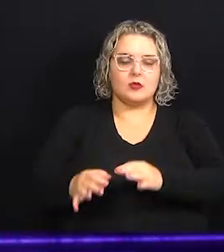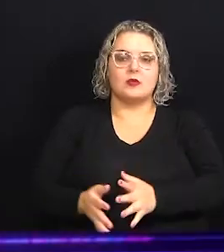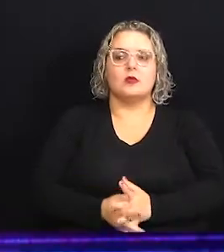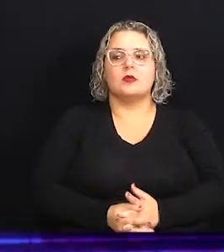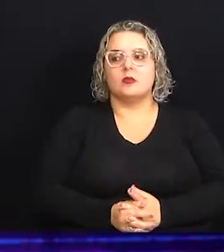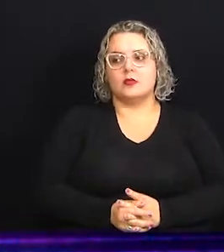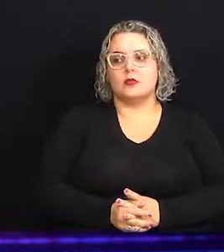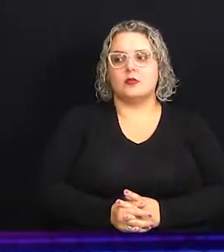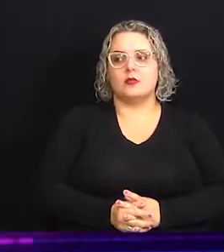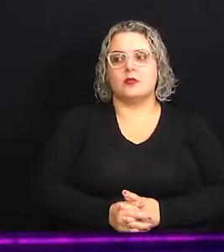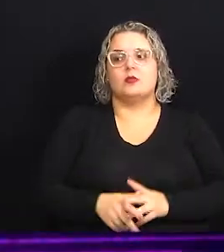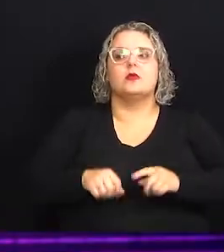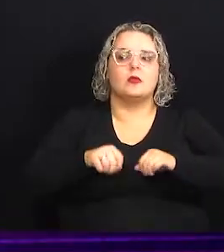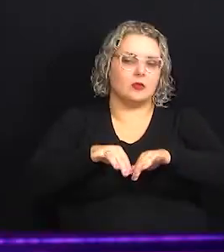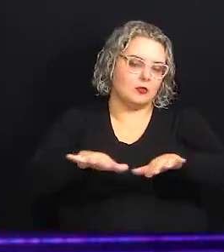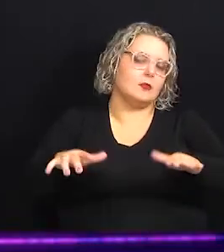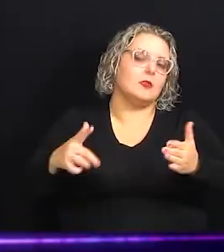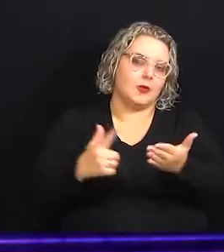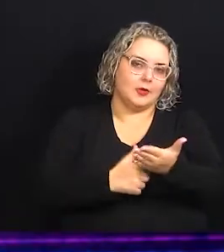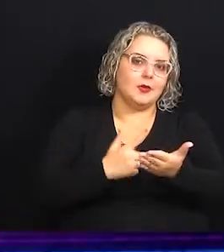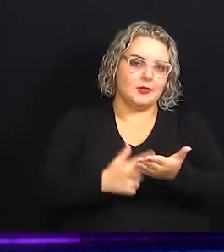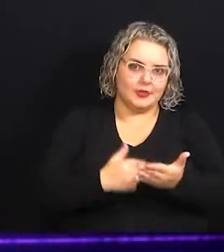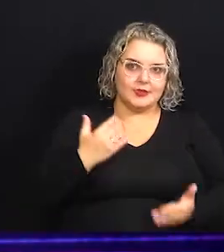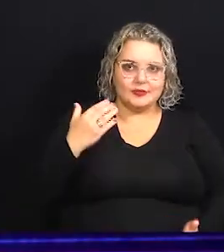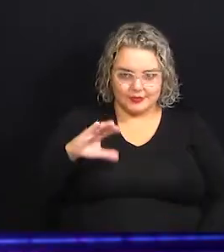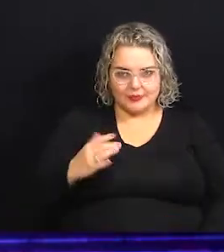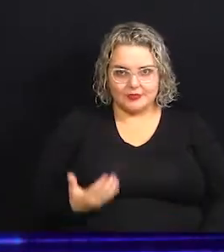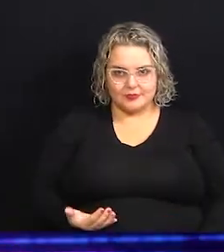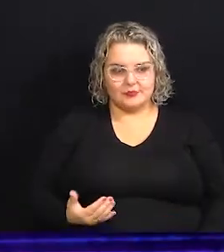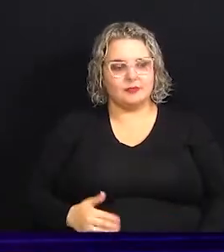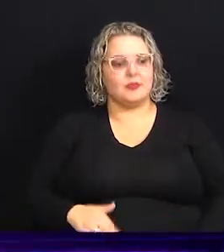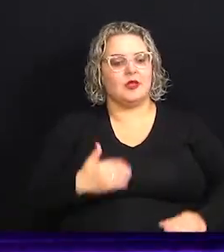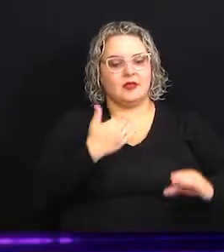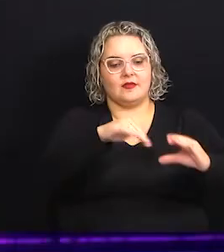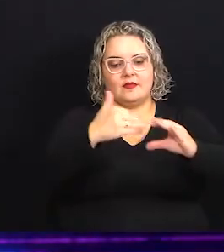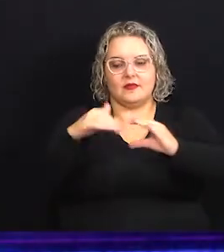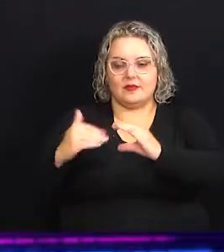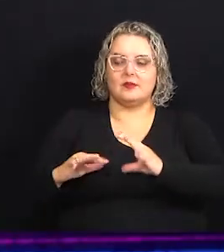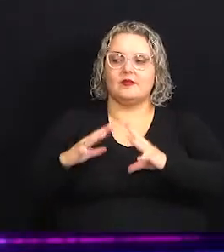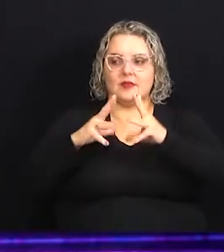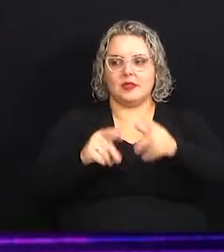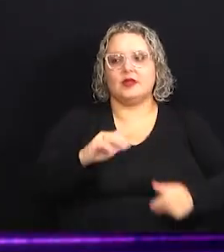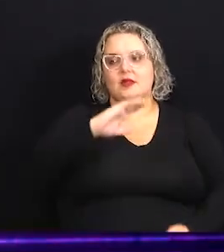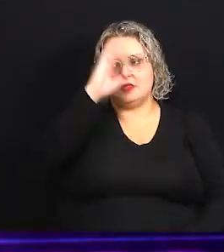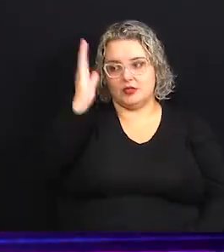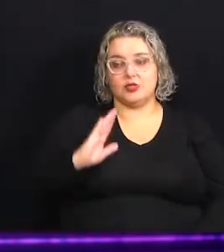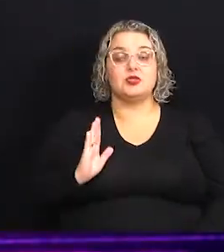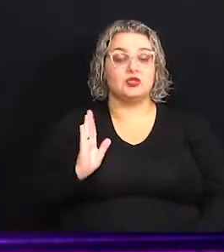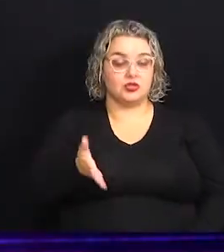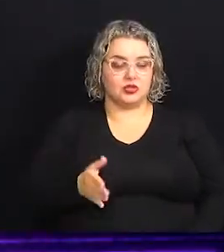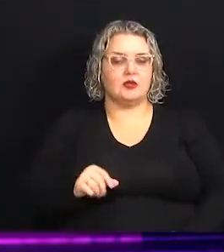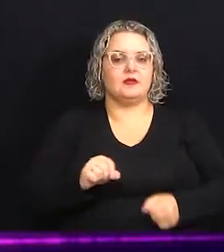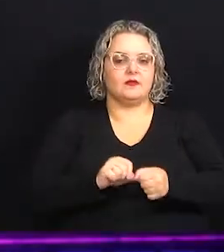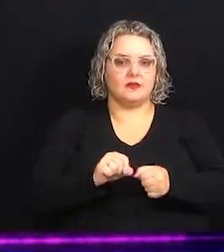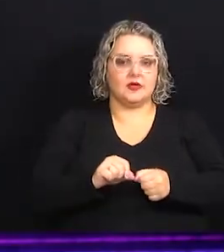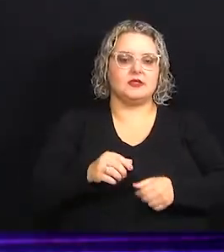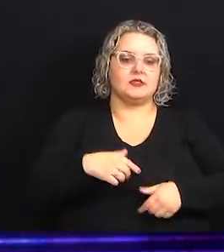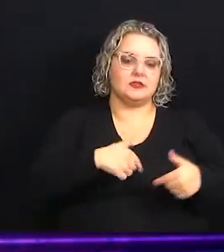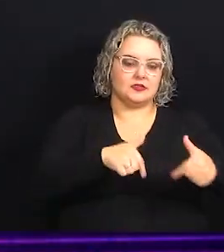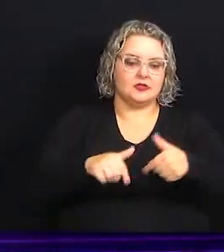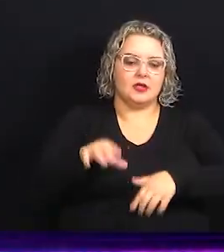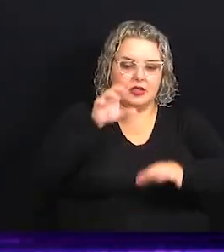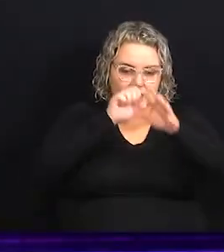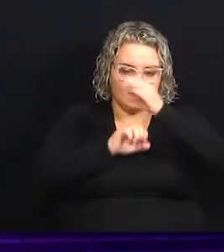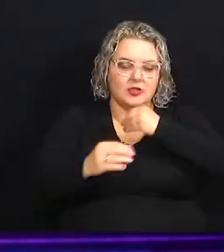gente organiza para distribuir o livro, para postar o livro para todo o Brasil. Já estamos fazendo até esse trabalho,